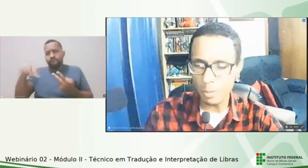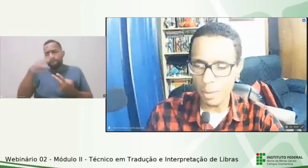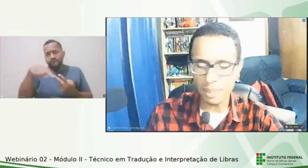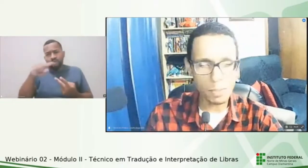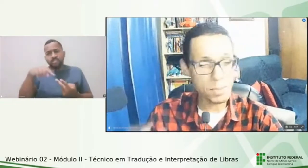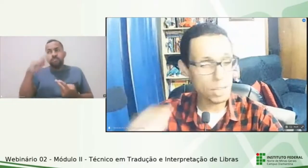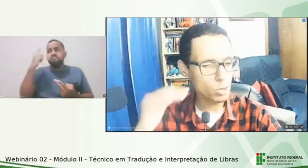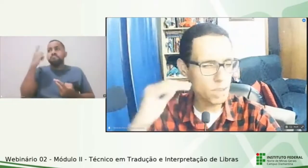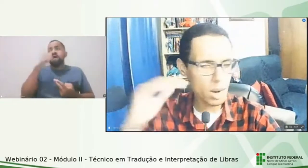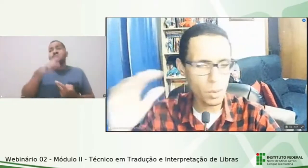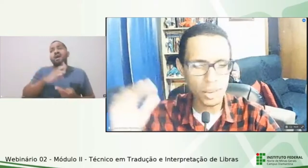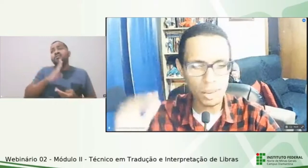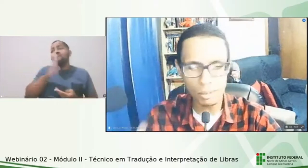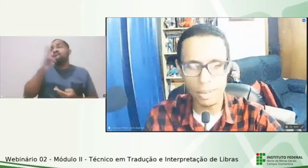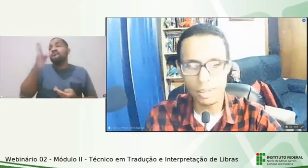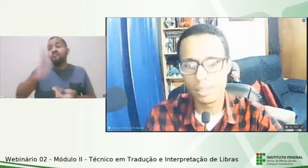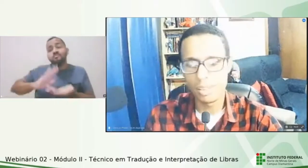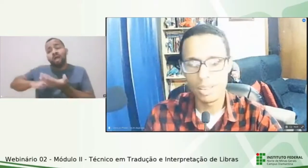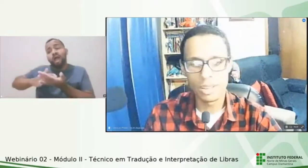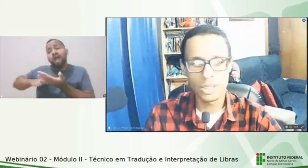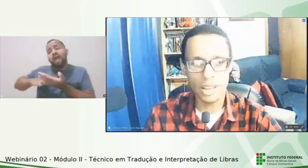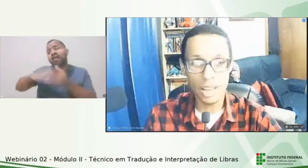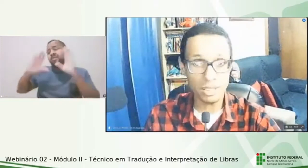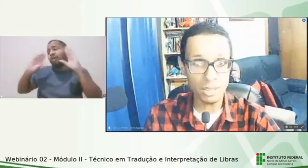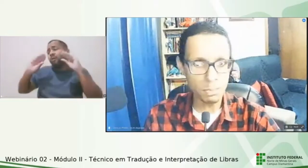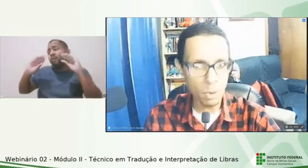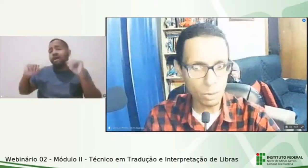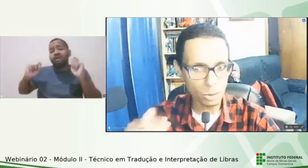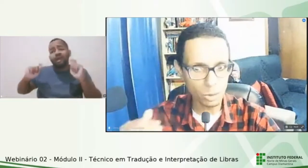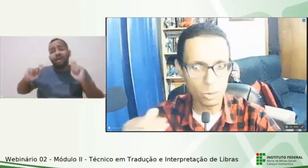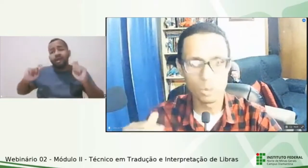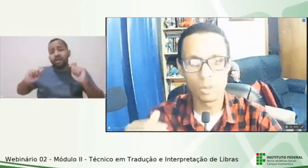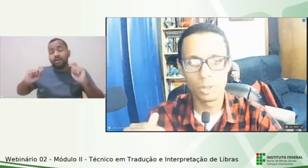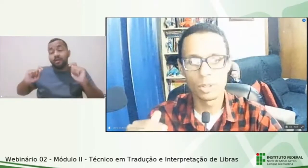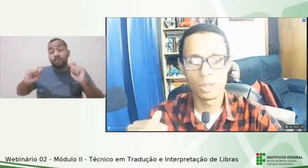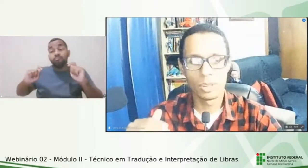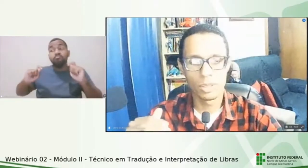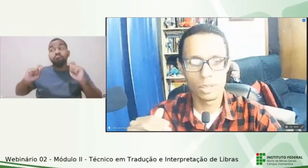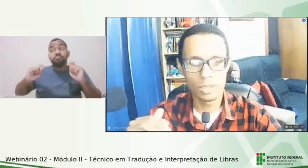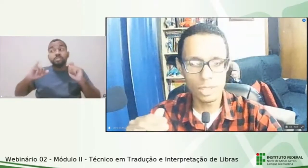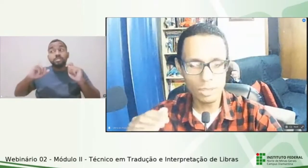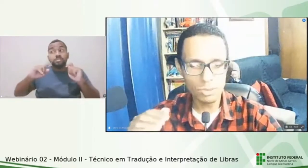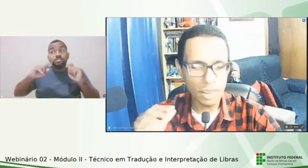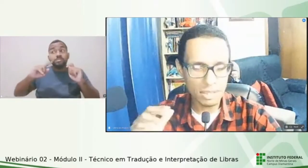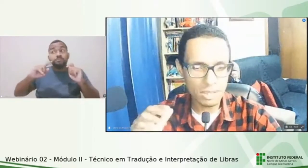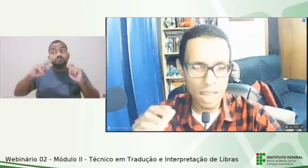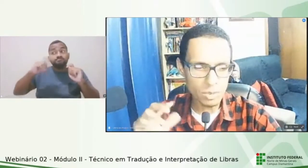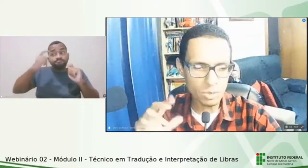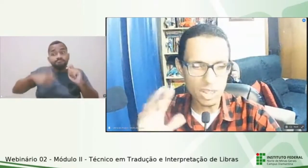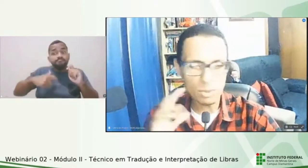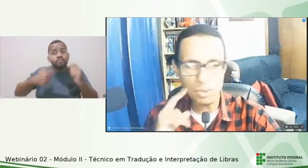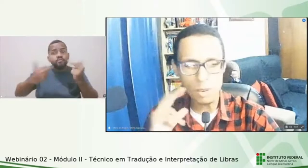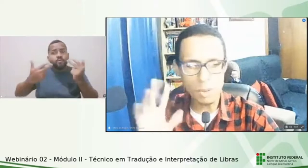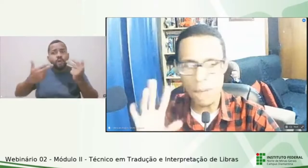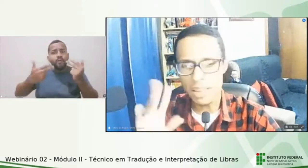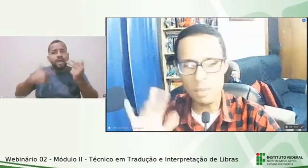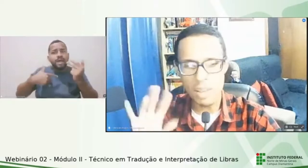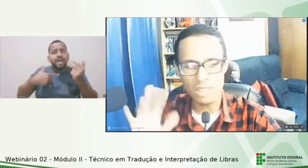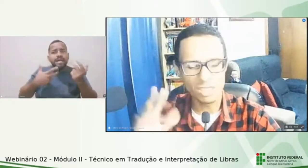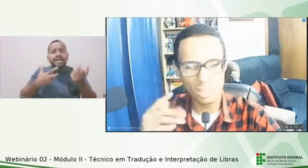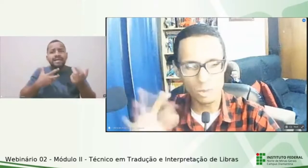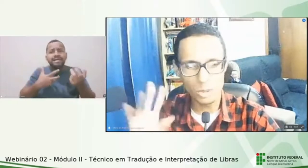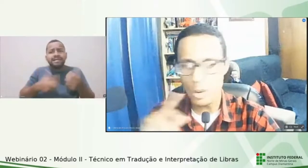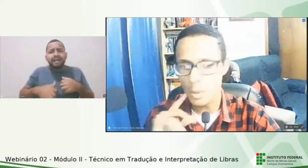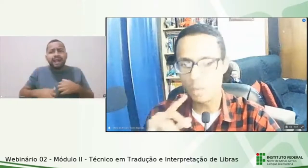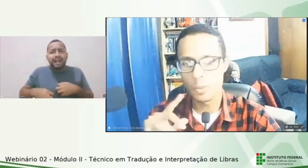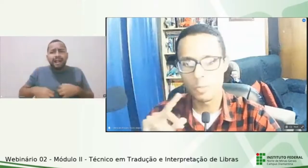lá interpretar, para mim é tudo tranquilo, né? Chegar nesse ponto de não falar assim, ah, eu não sinto frio na barriga mais